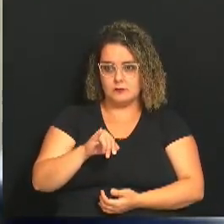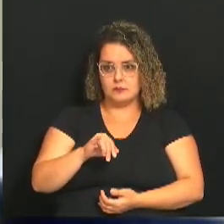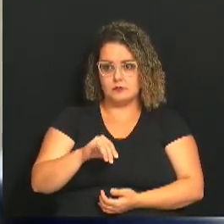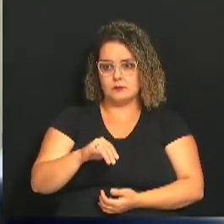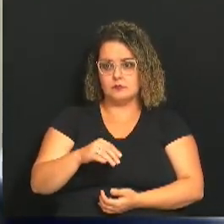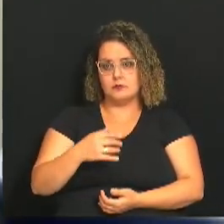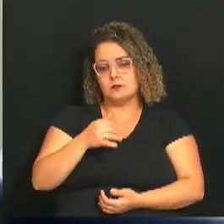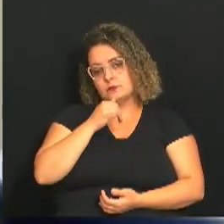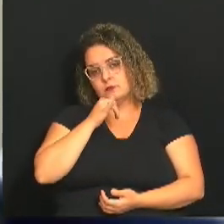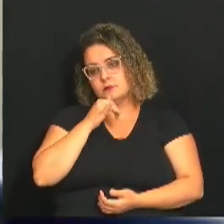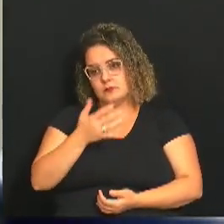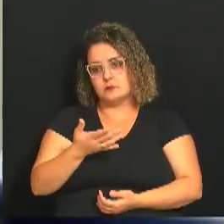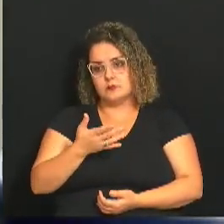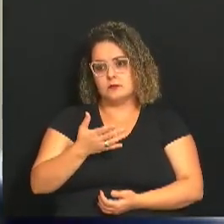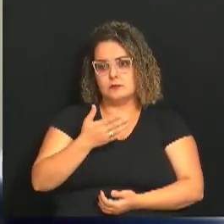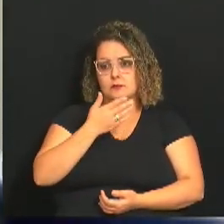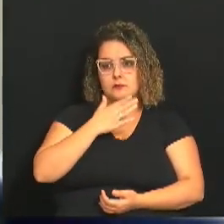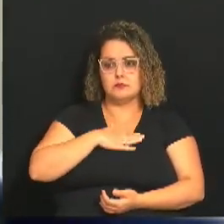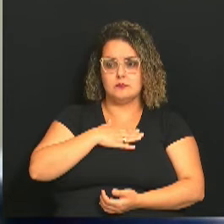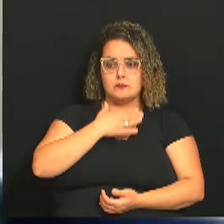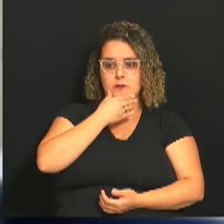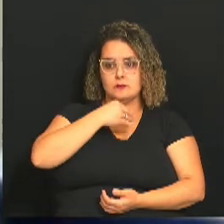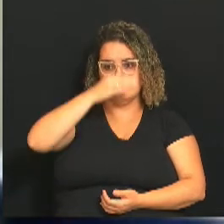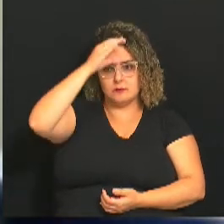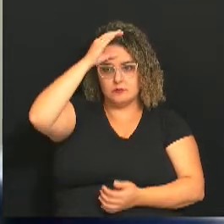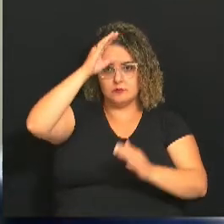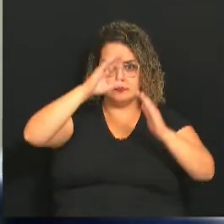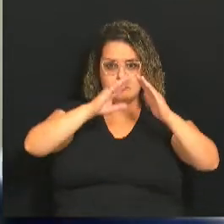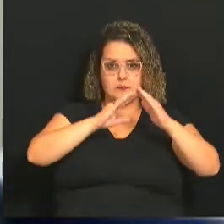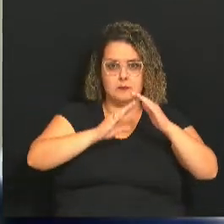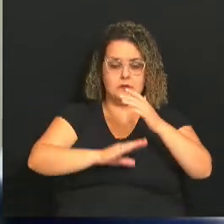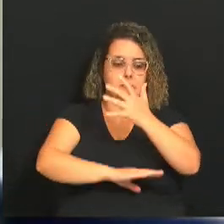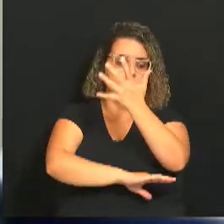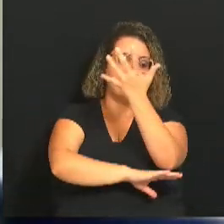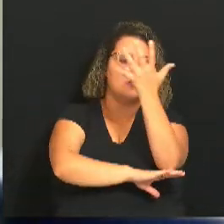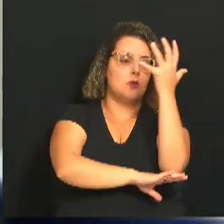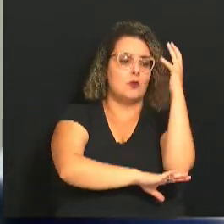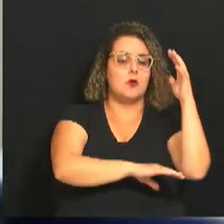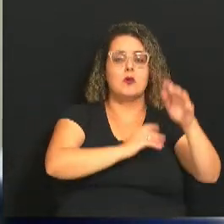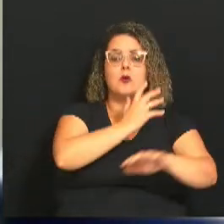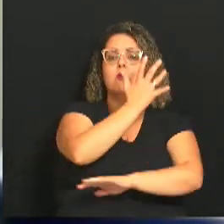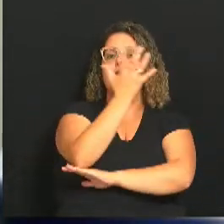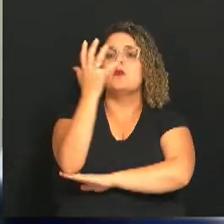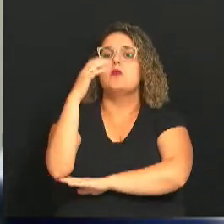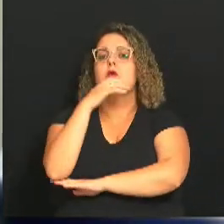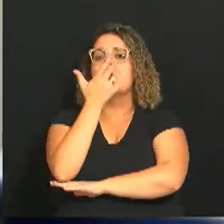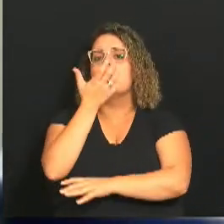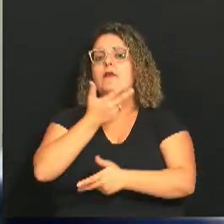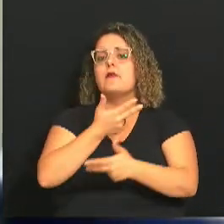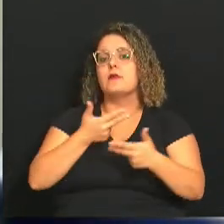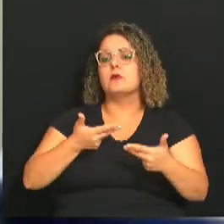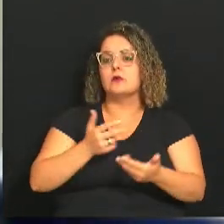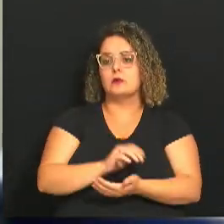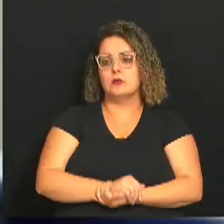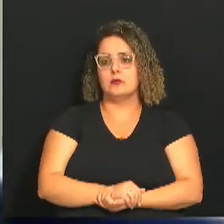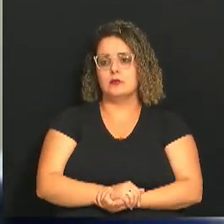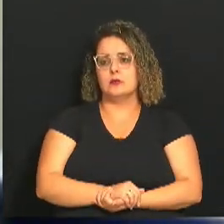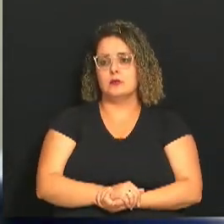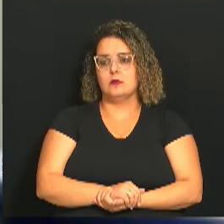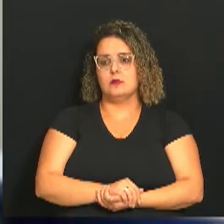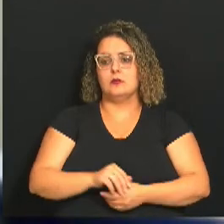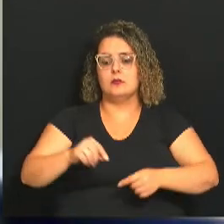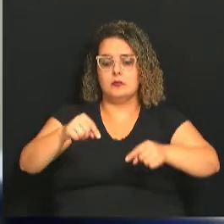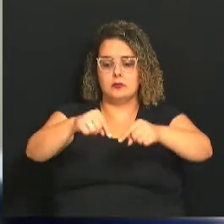O meu tio tinha casa com pomar, todos tinham pomares, então as casas eram terrenos